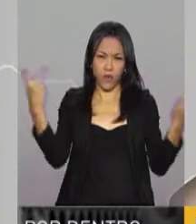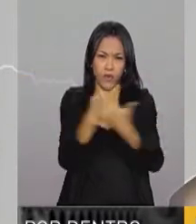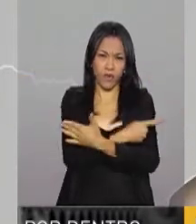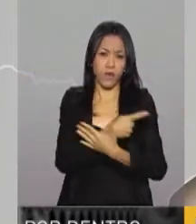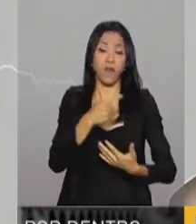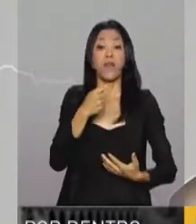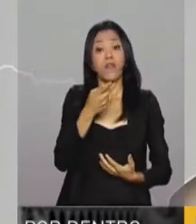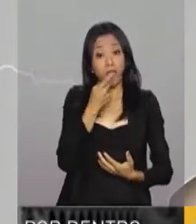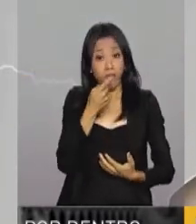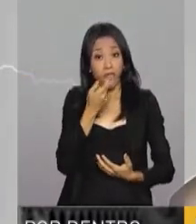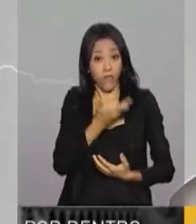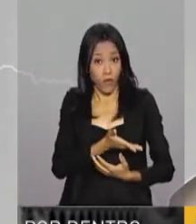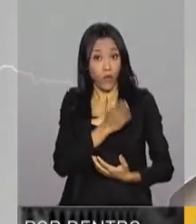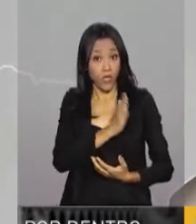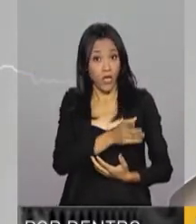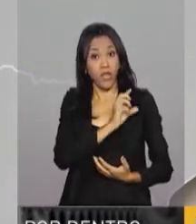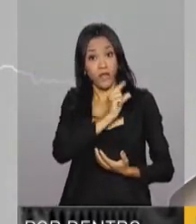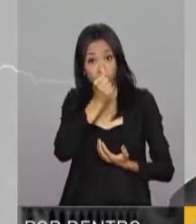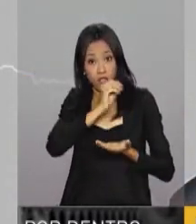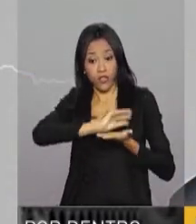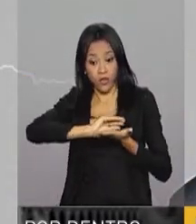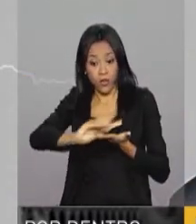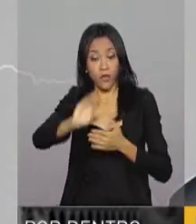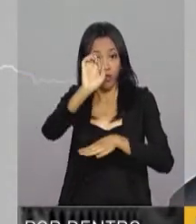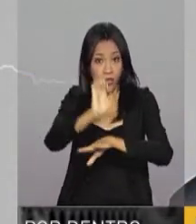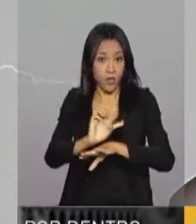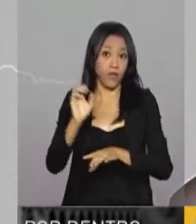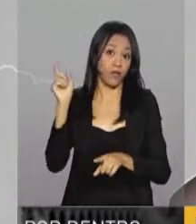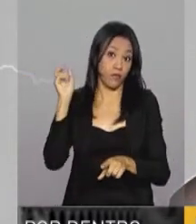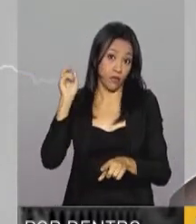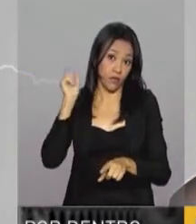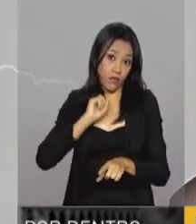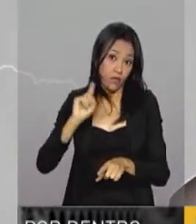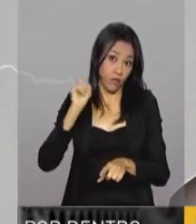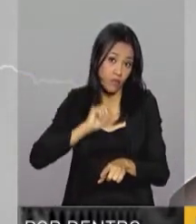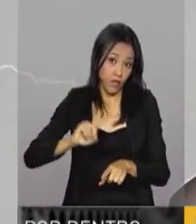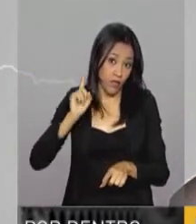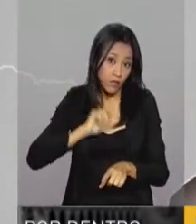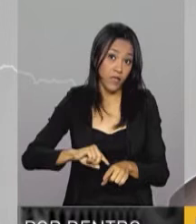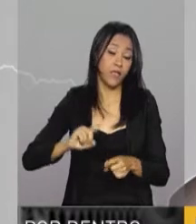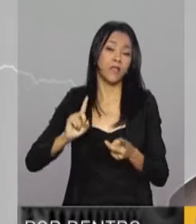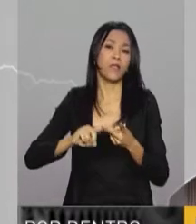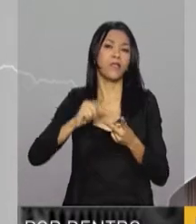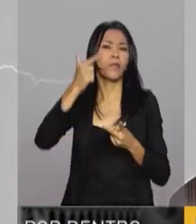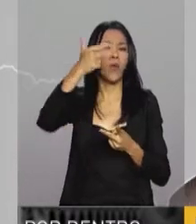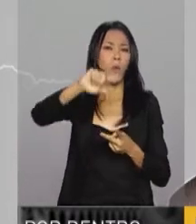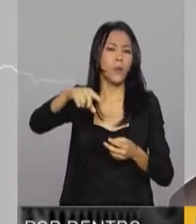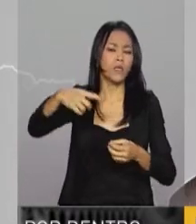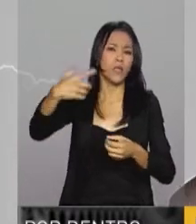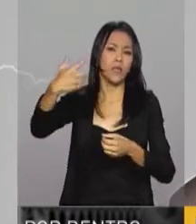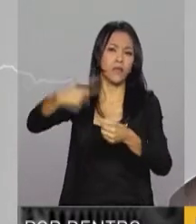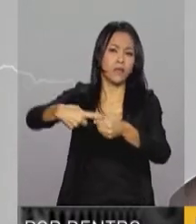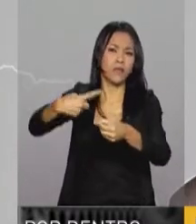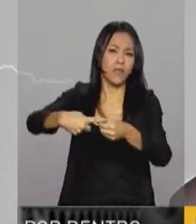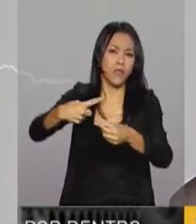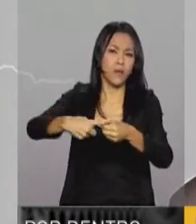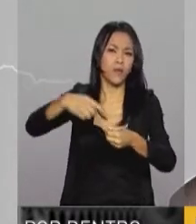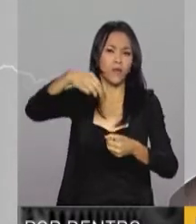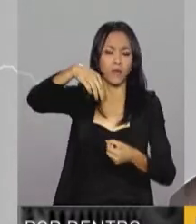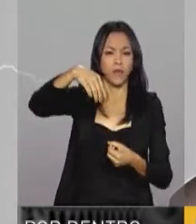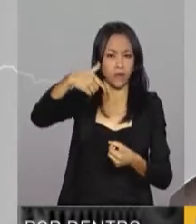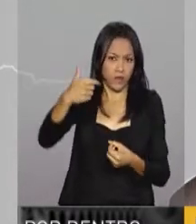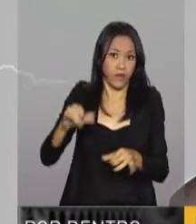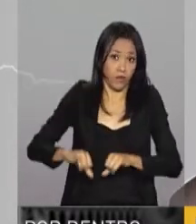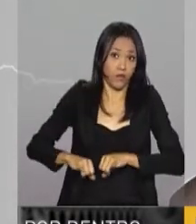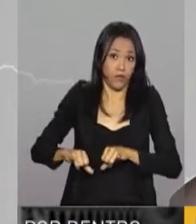enviados aqui pra minas gerais já metropolitana também aquela região de muriaé também sofreu muito com a chuva entre tom